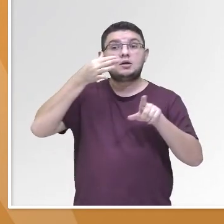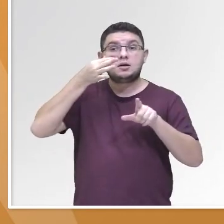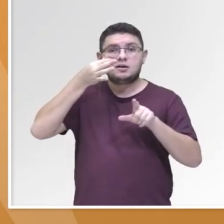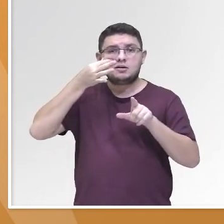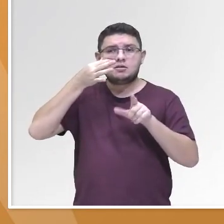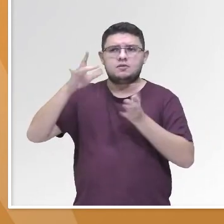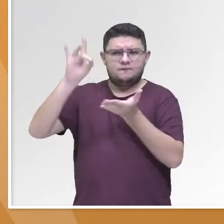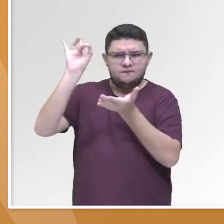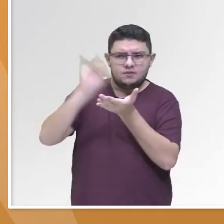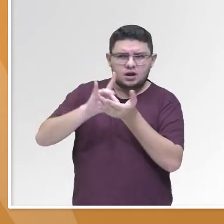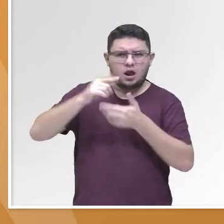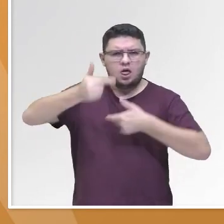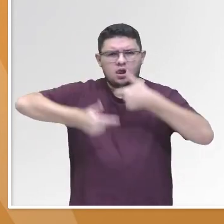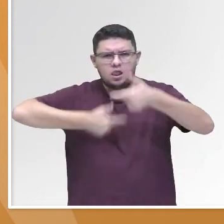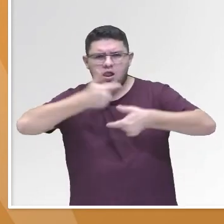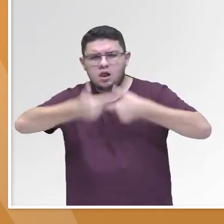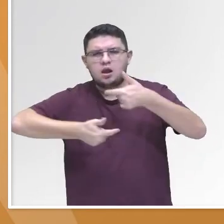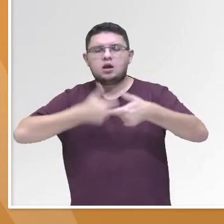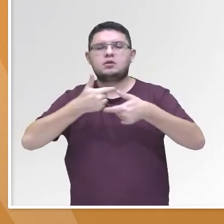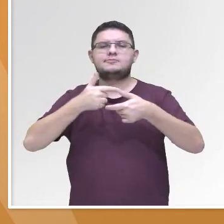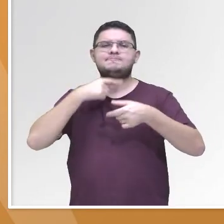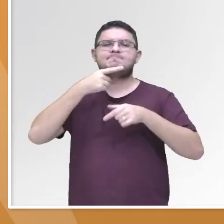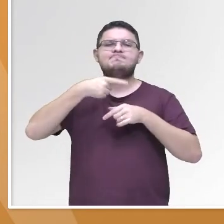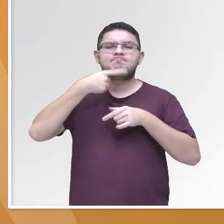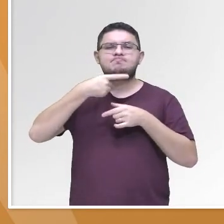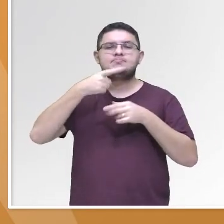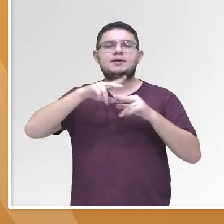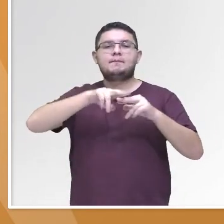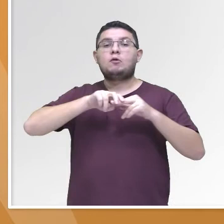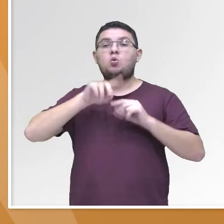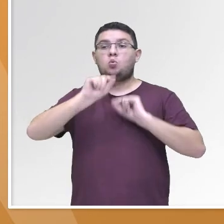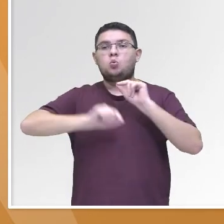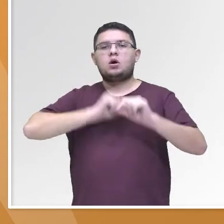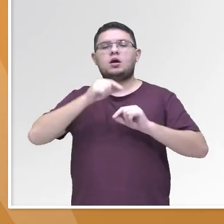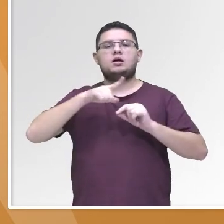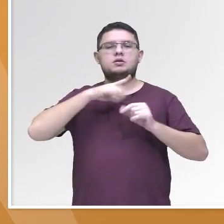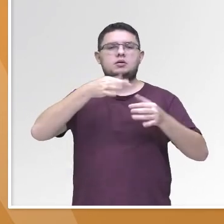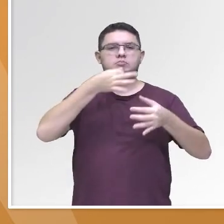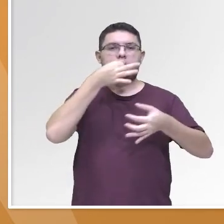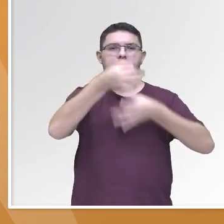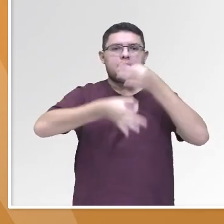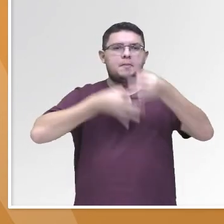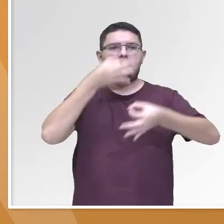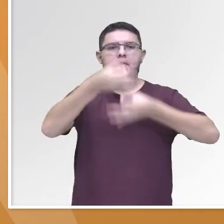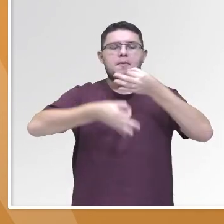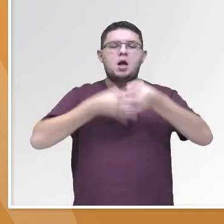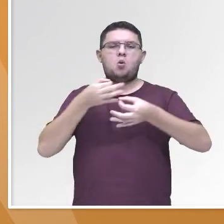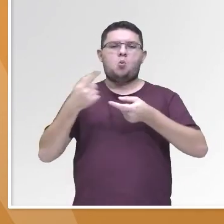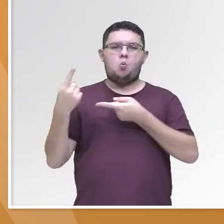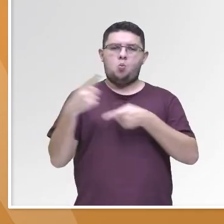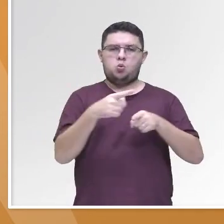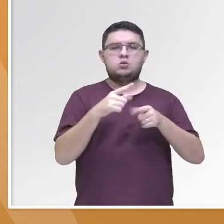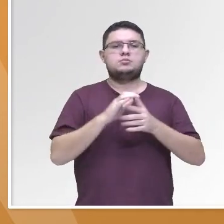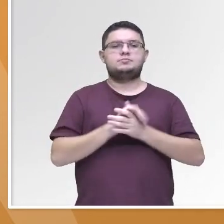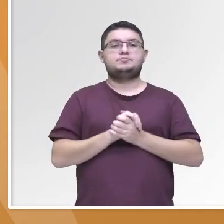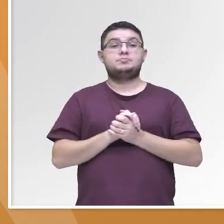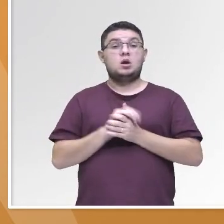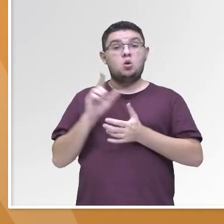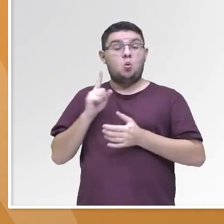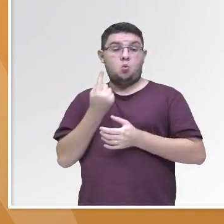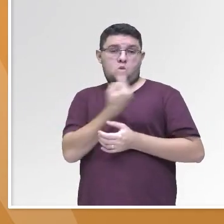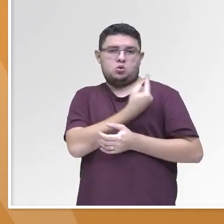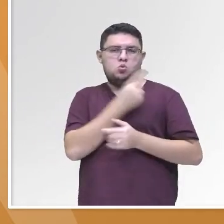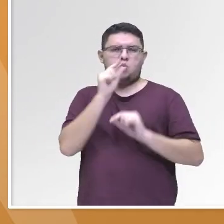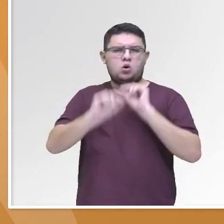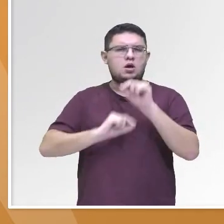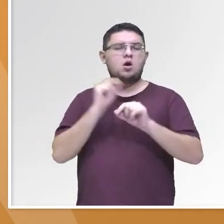países eles não estão alcançando aí essas metas que são propostas, né? Aí a gente observa muitas críticas